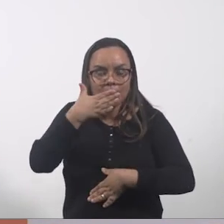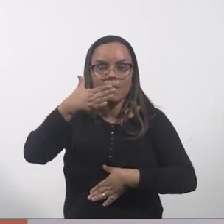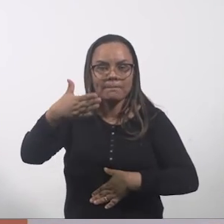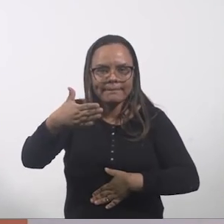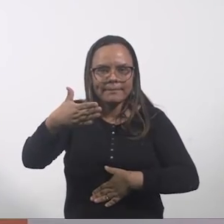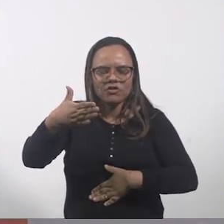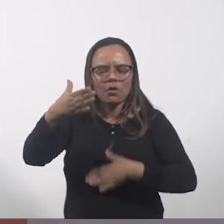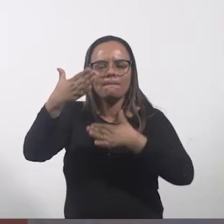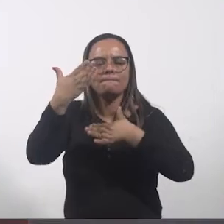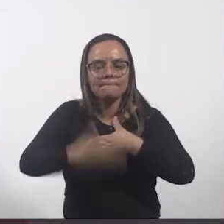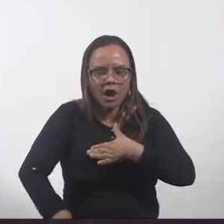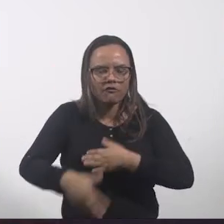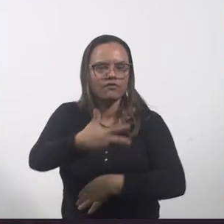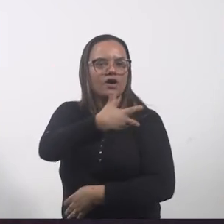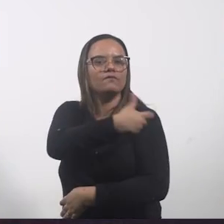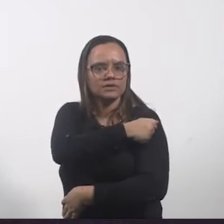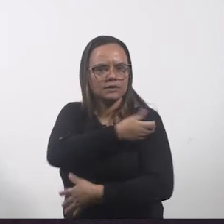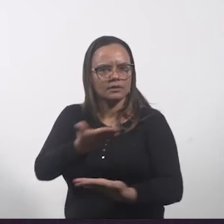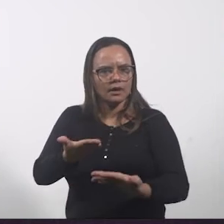vacinação?